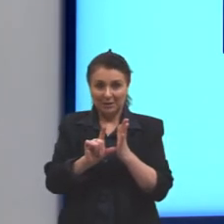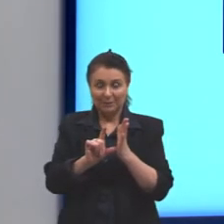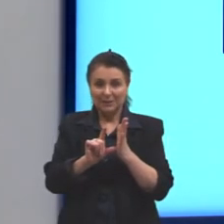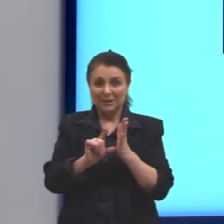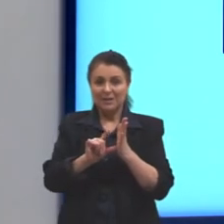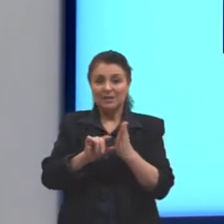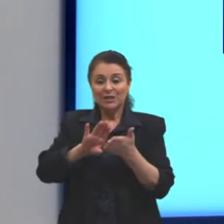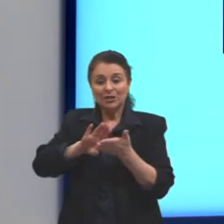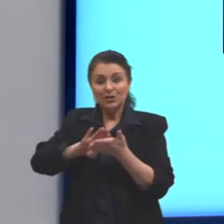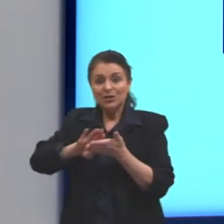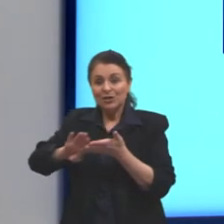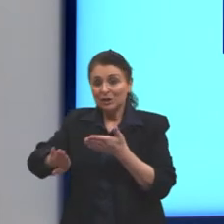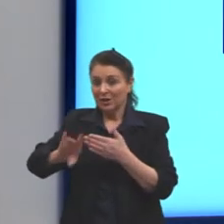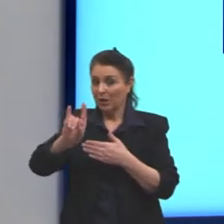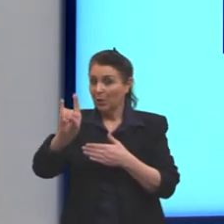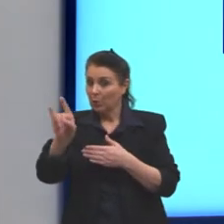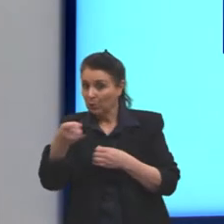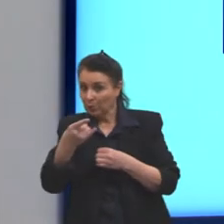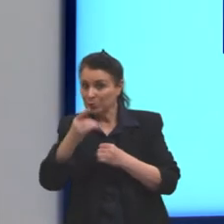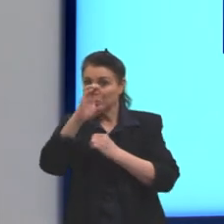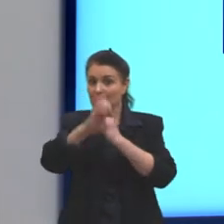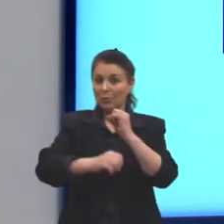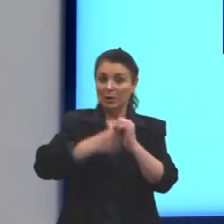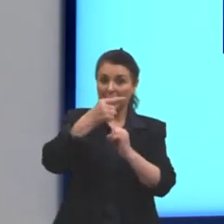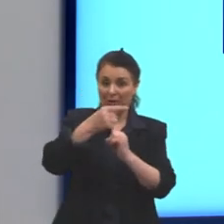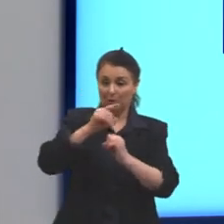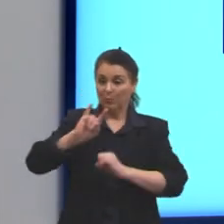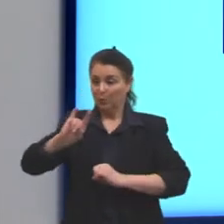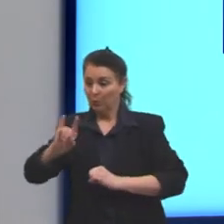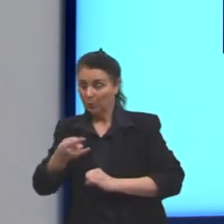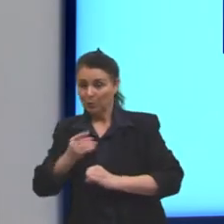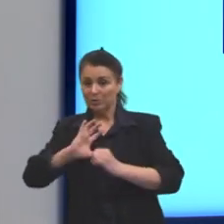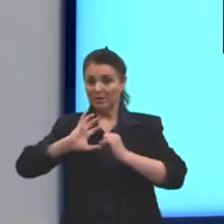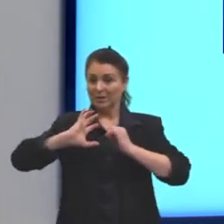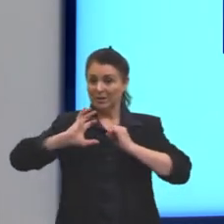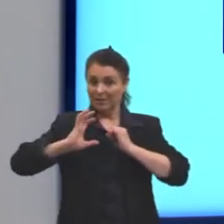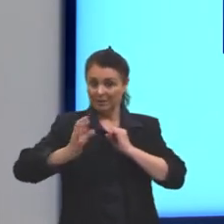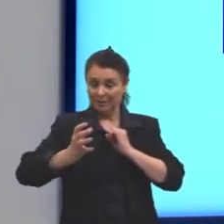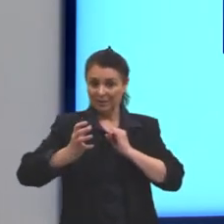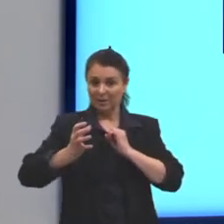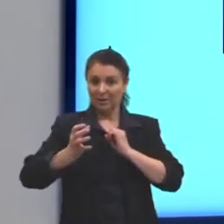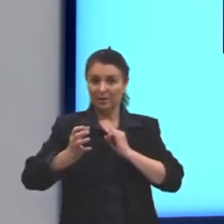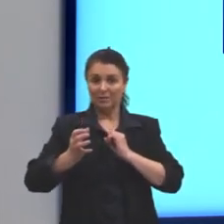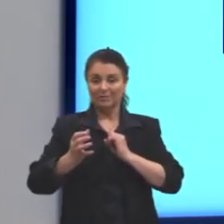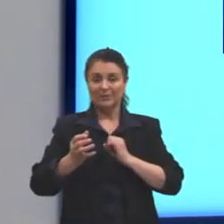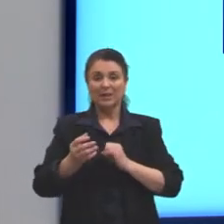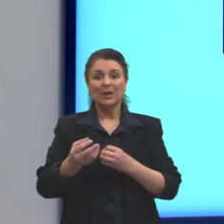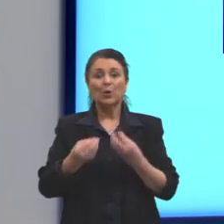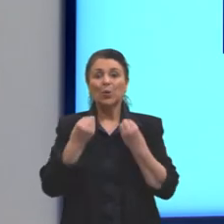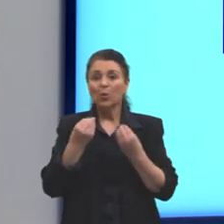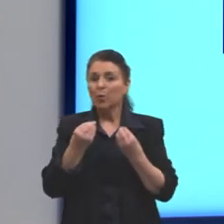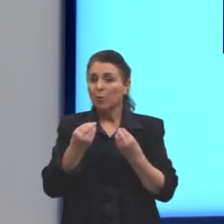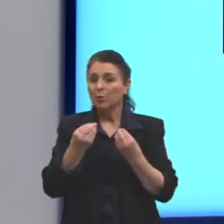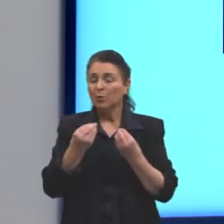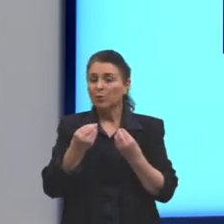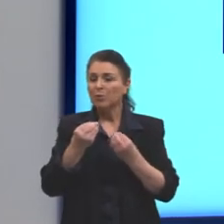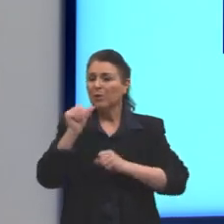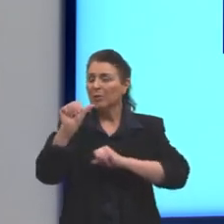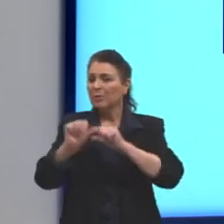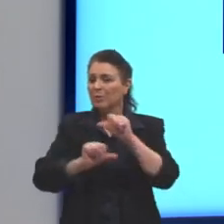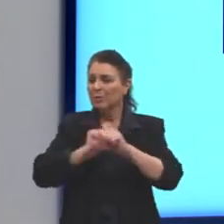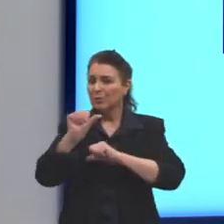removesse esse último elétron aqui da última camada seria impossível né de mexer mais nesse átomo aqui